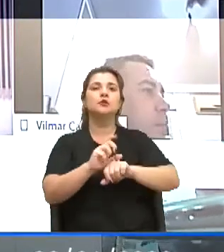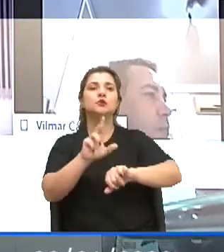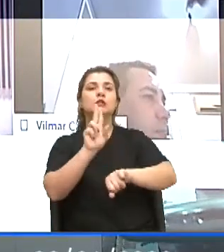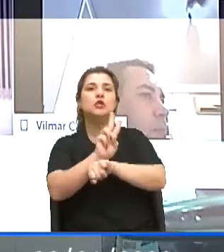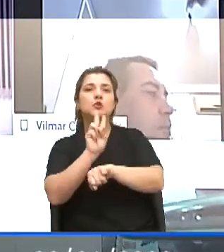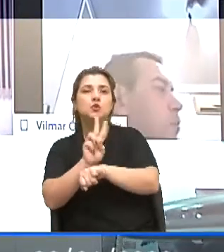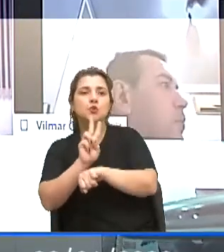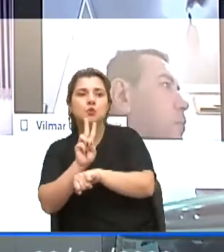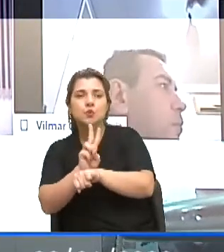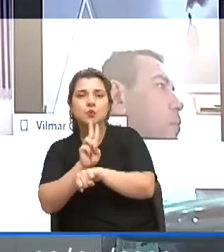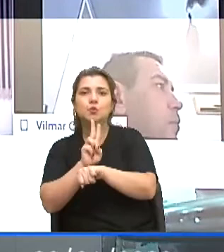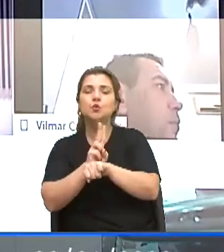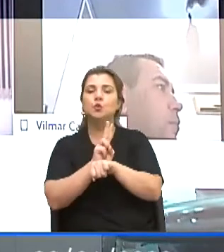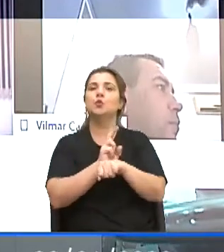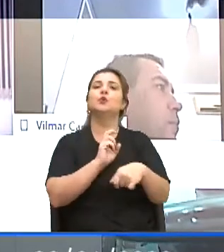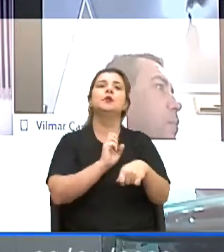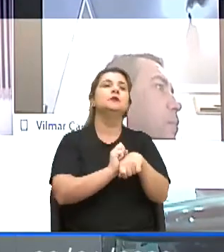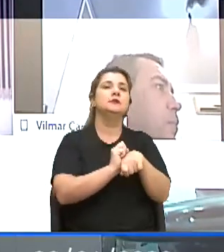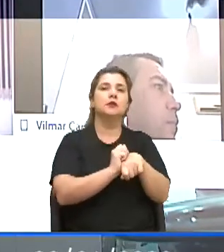o leitão,